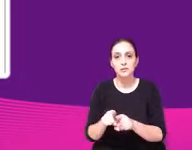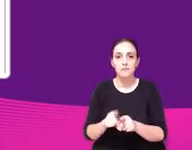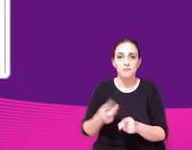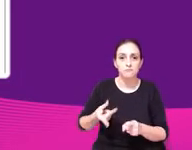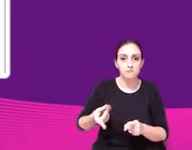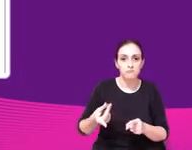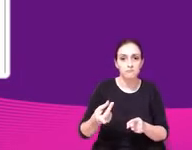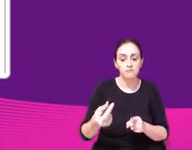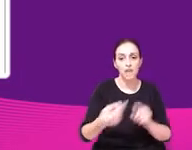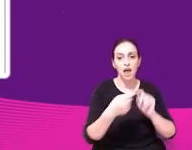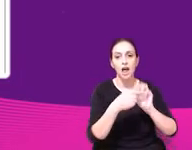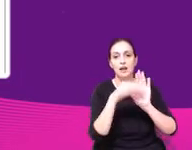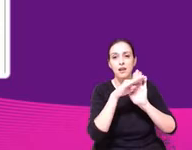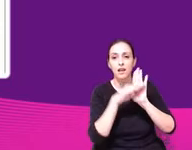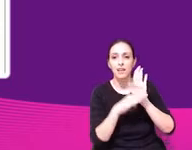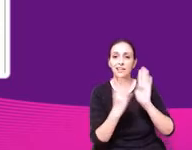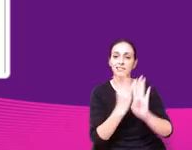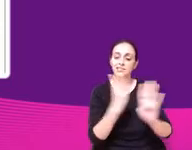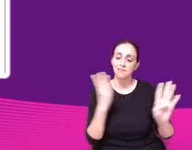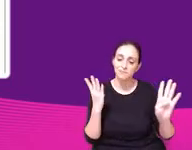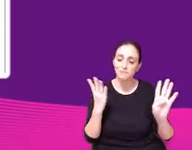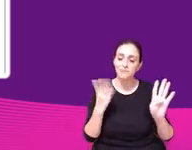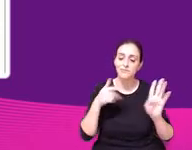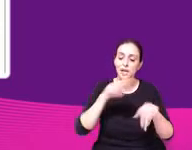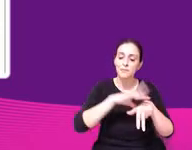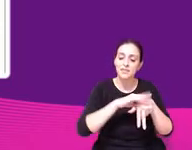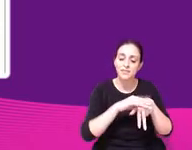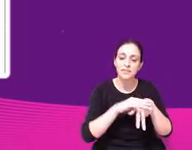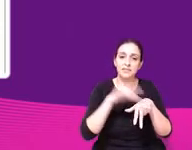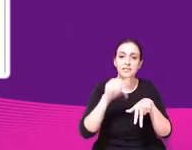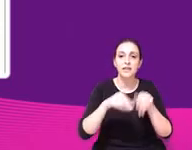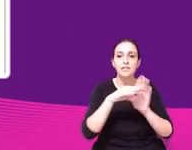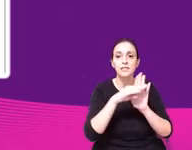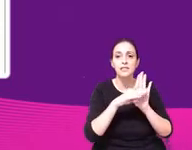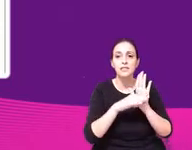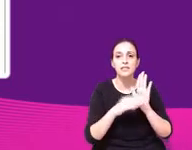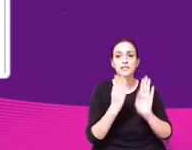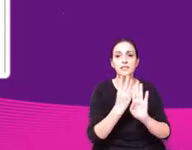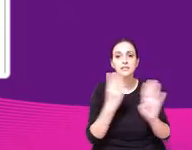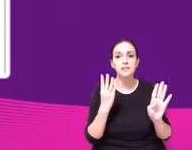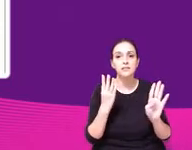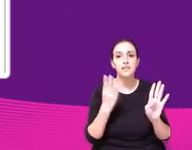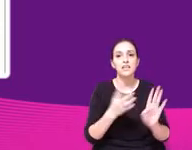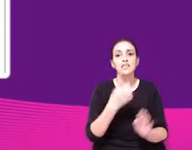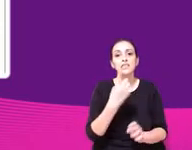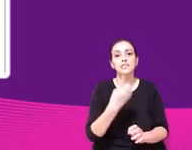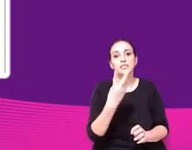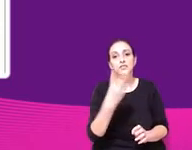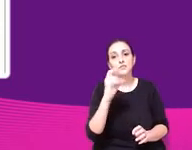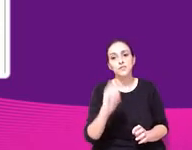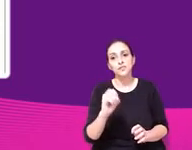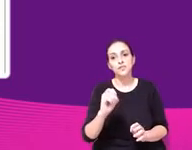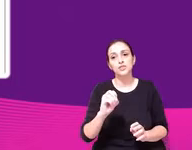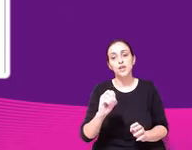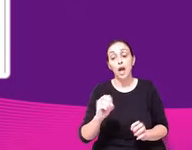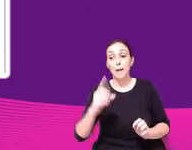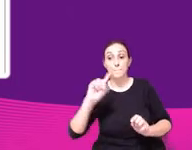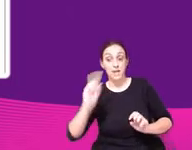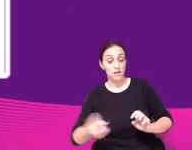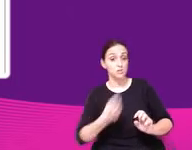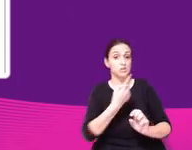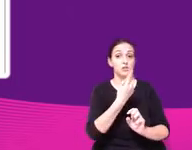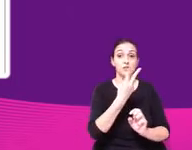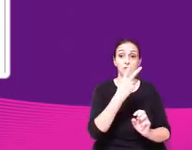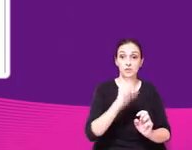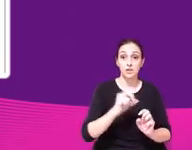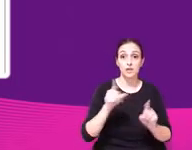lista de espera, nós temos 25 mil pacientes em lista de espera em 2019, 120 por milhão. E a incidência em lista,